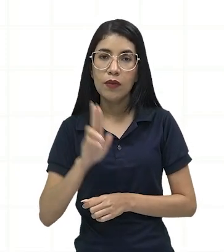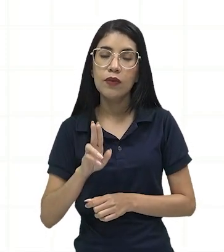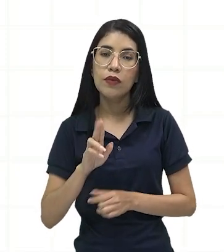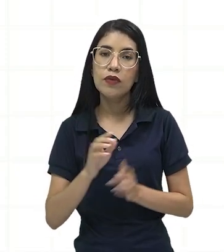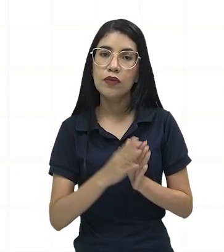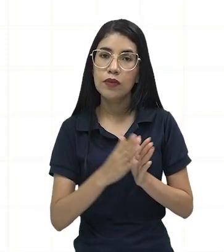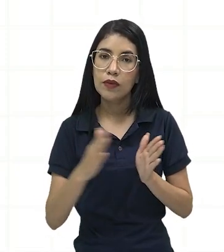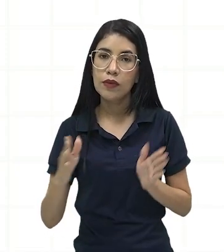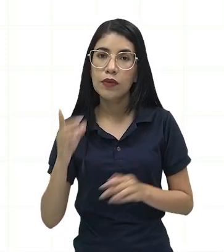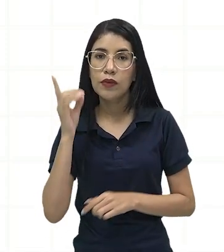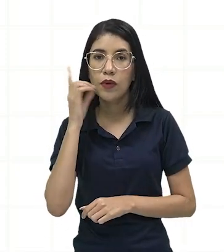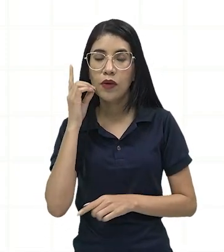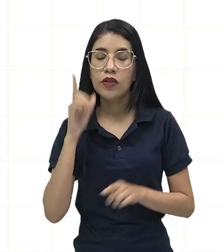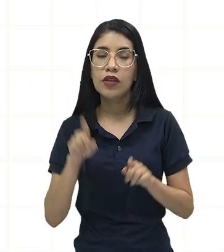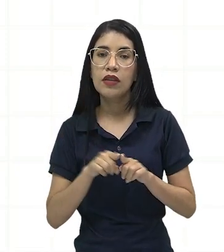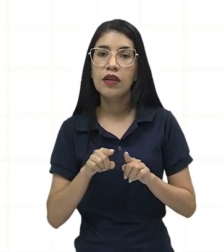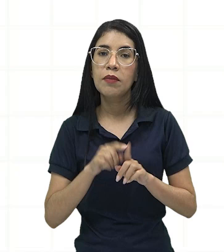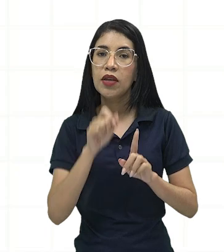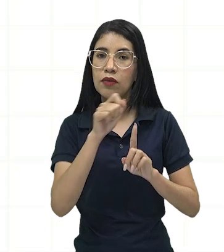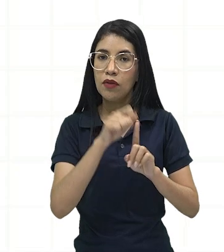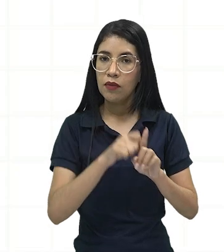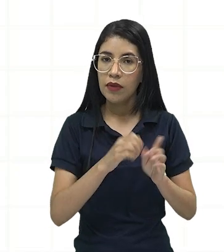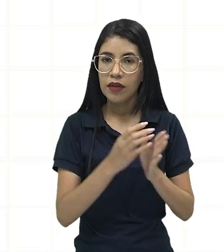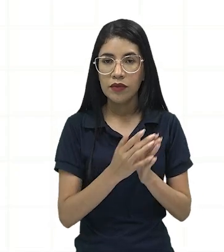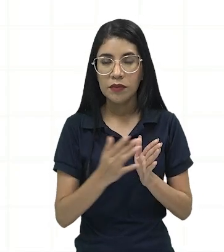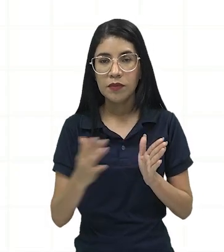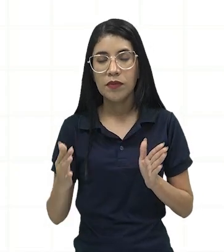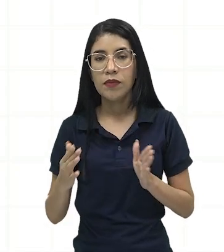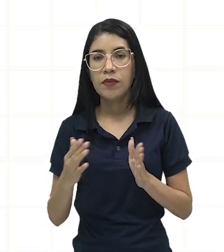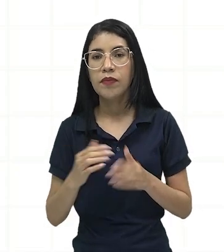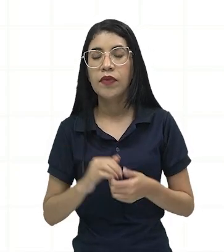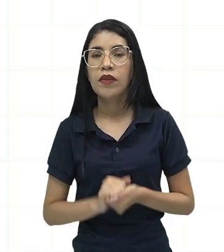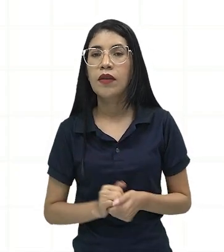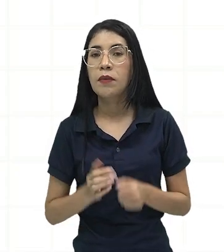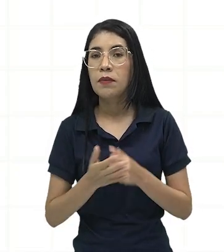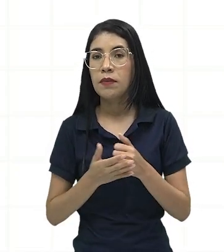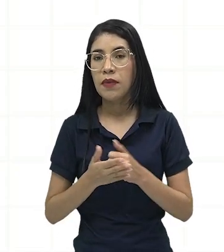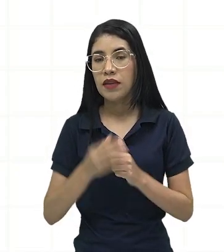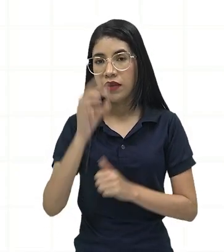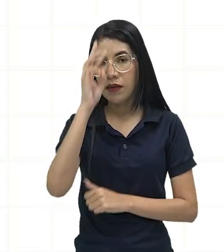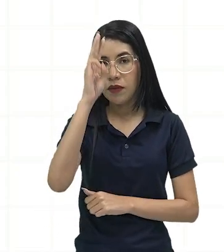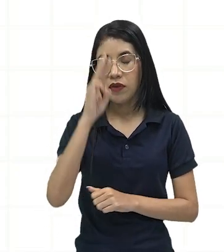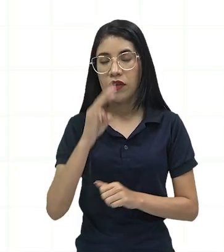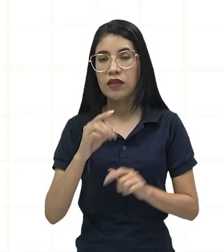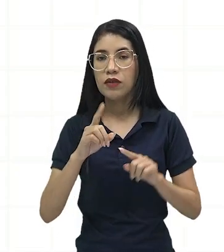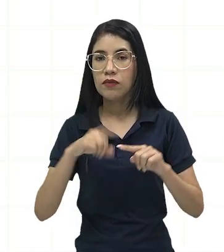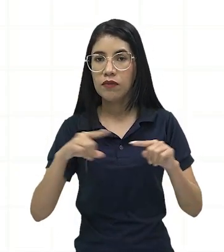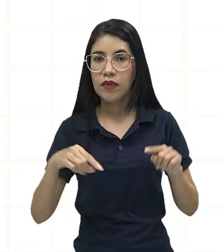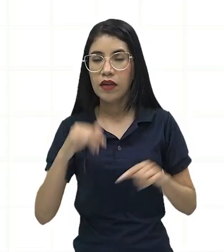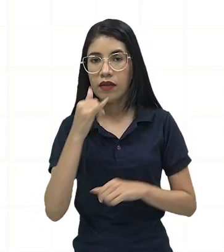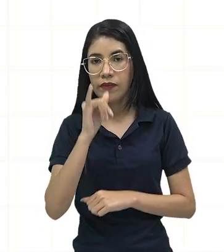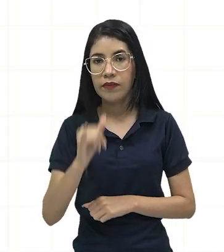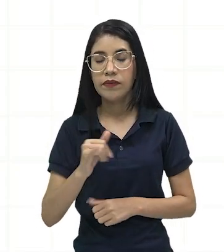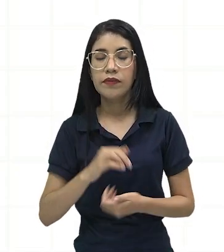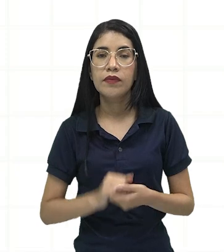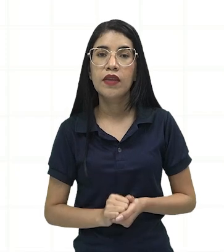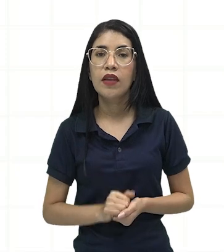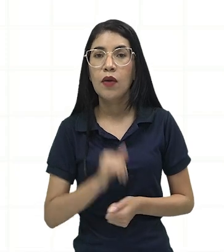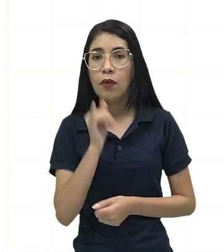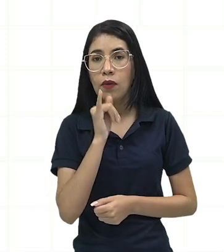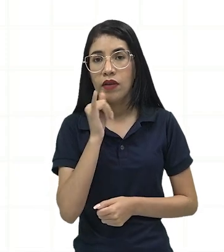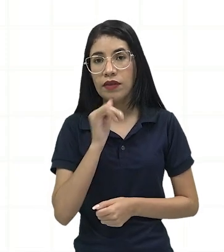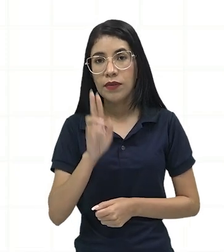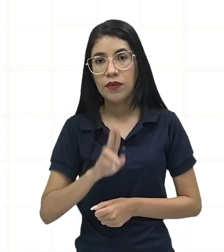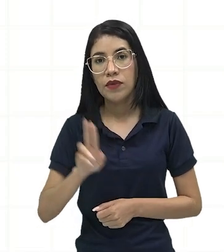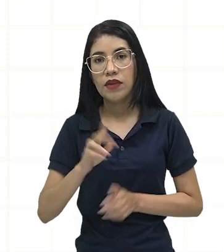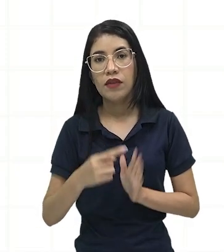longo do dia e depois ao longo do mês, baseado na potência desse equipamento eletrônico, que no nosso caso aqui o